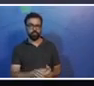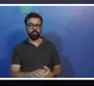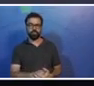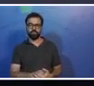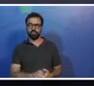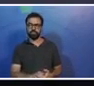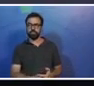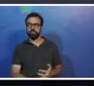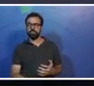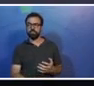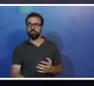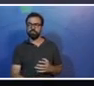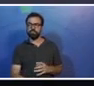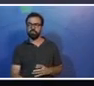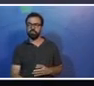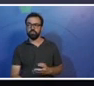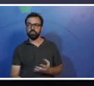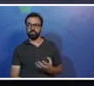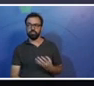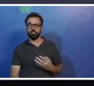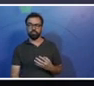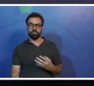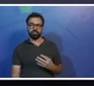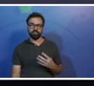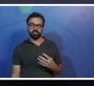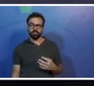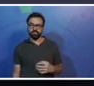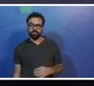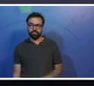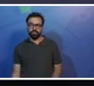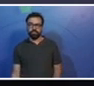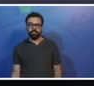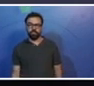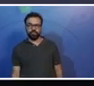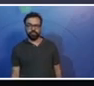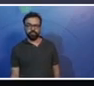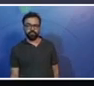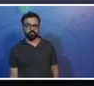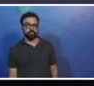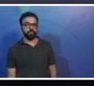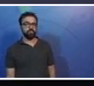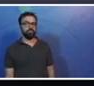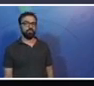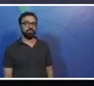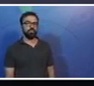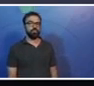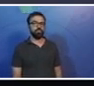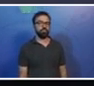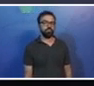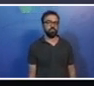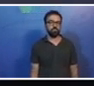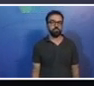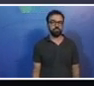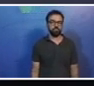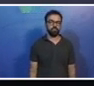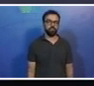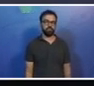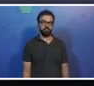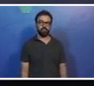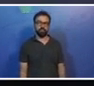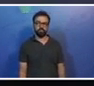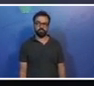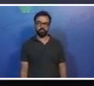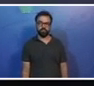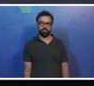Antepenúltimo, que é a alternativa B. C. Antirruído. D.